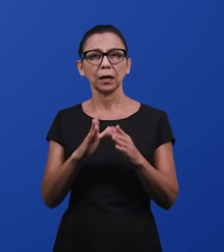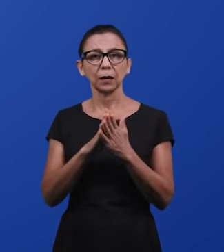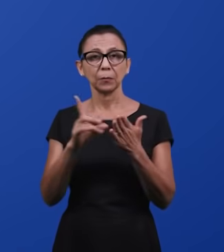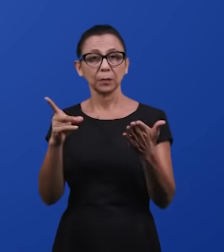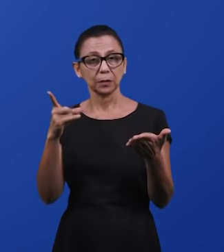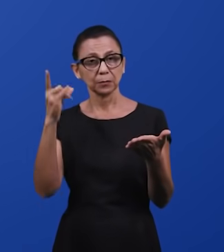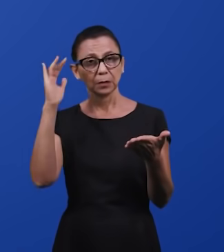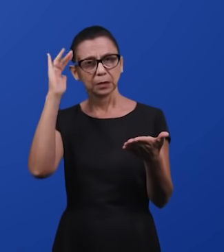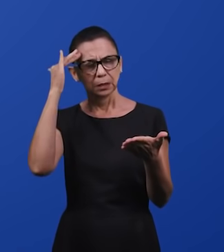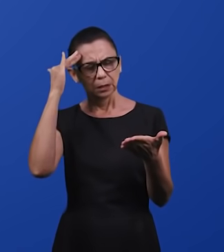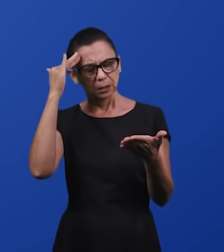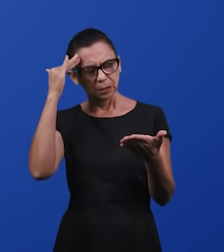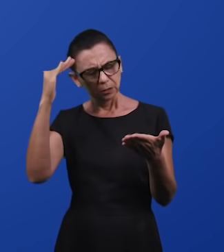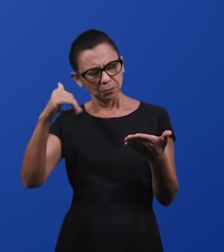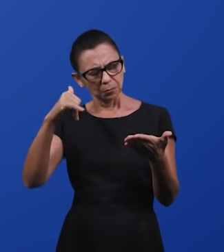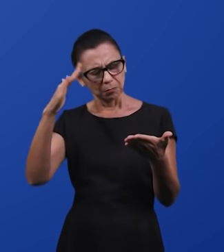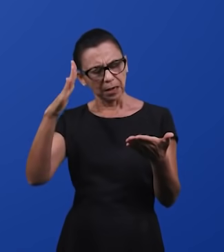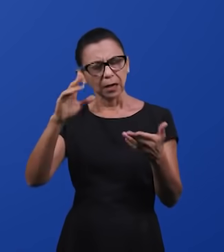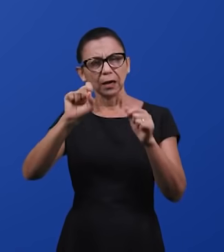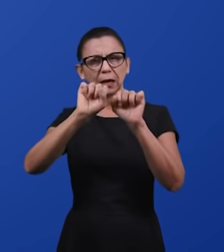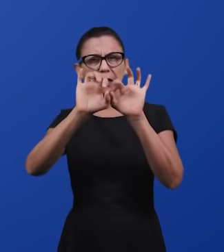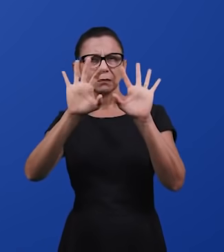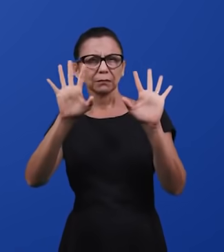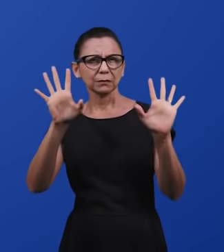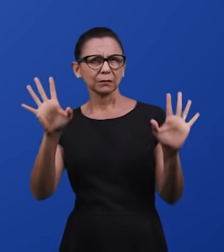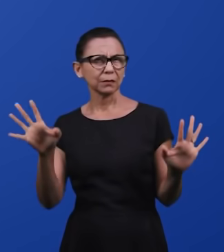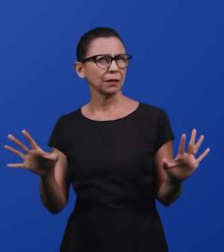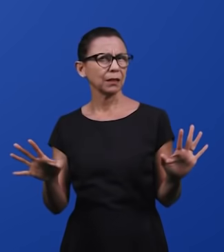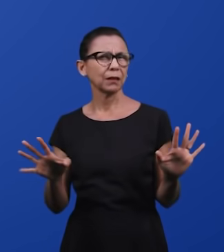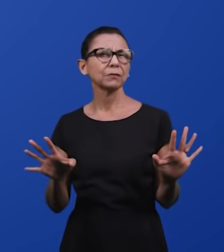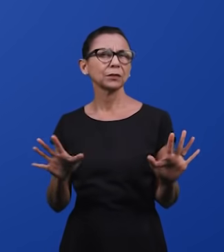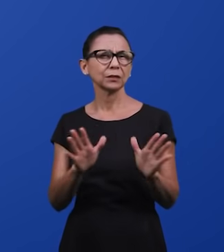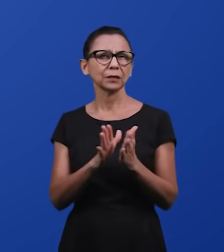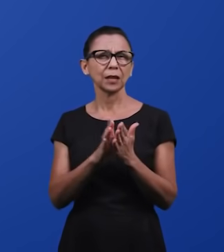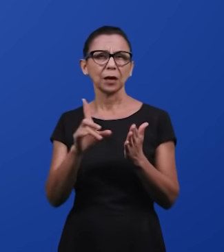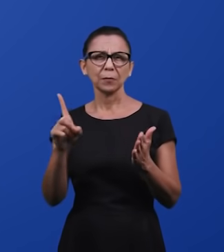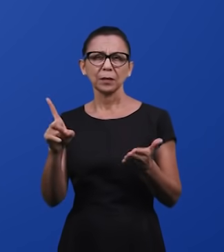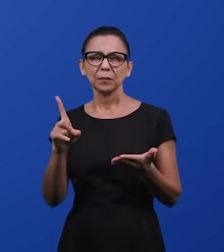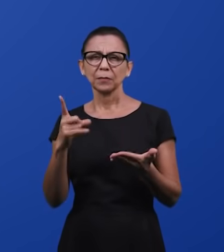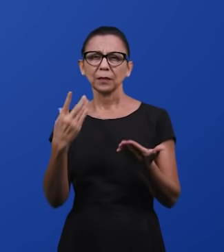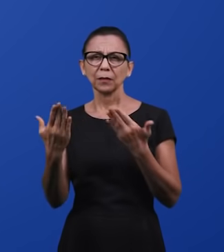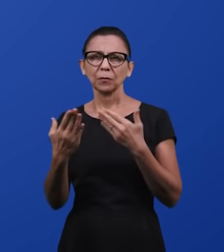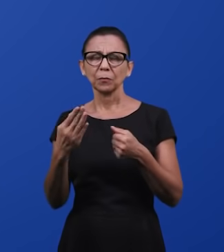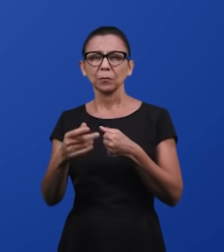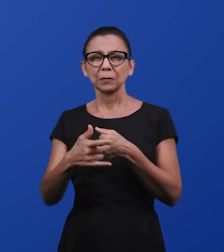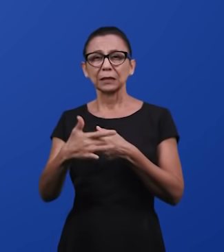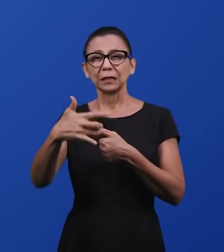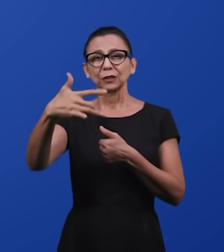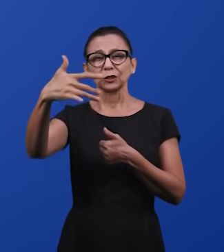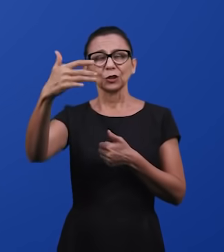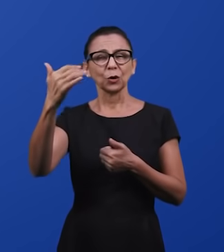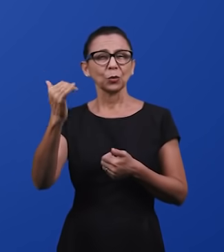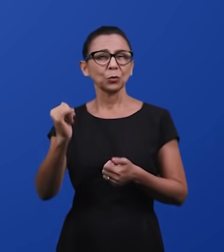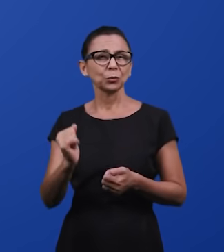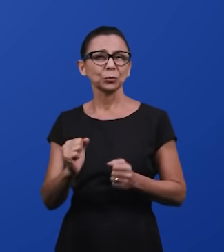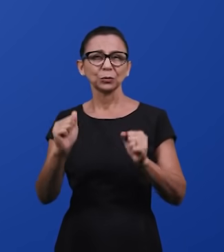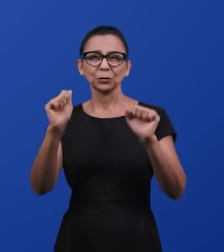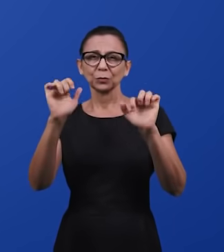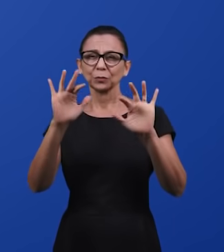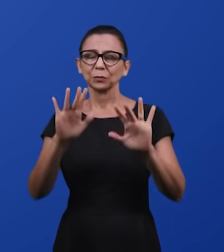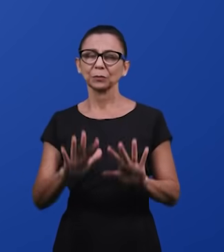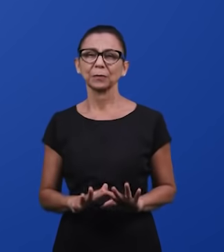maior da palavra do Senhor, não só por ser essa fonte inesgotável, né, esse tesouro inesgotável